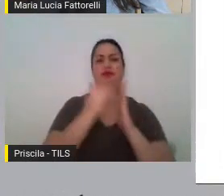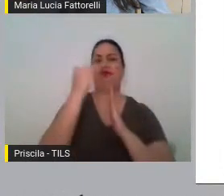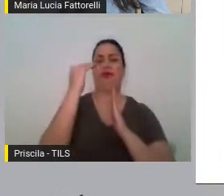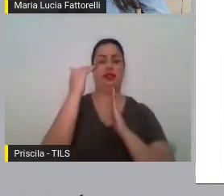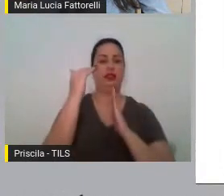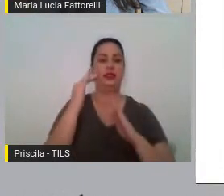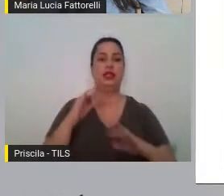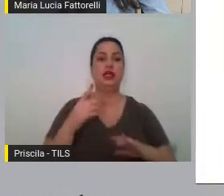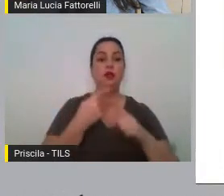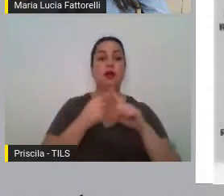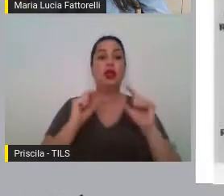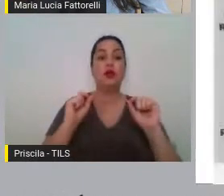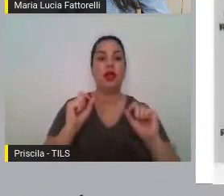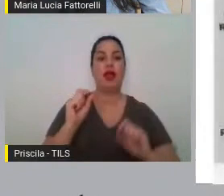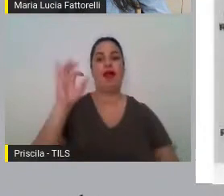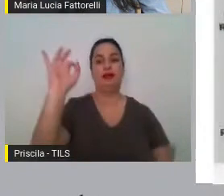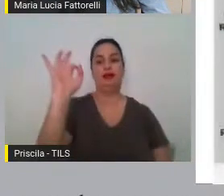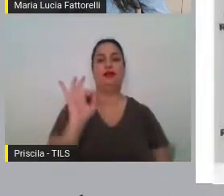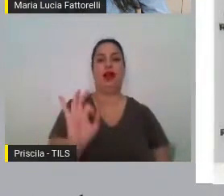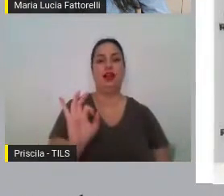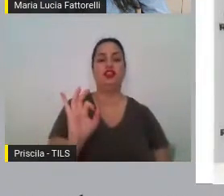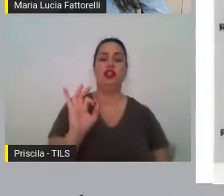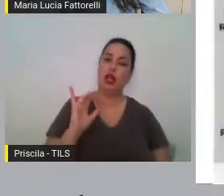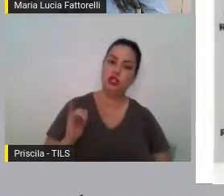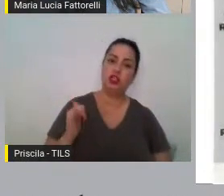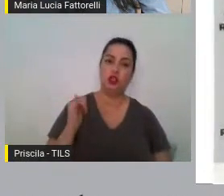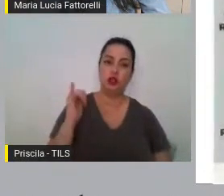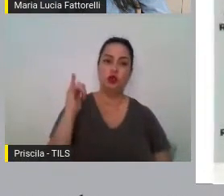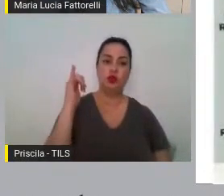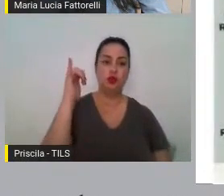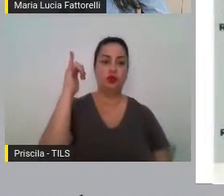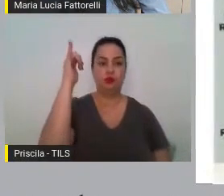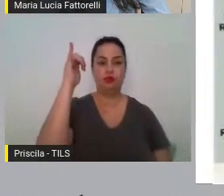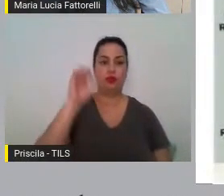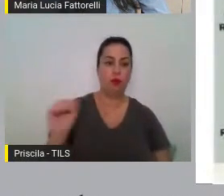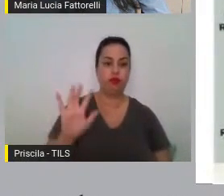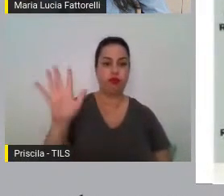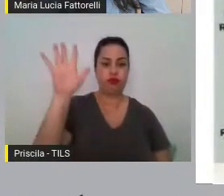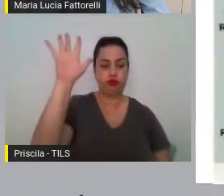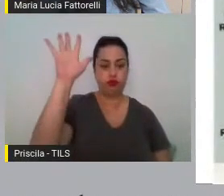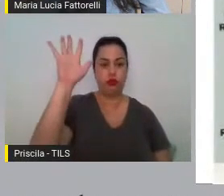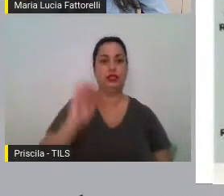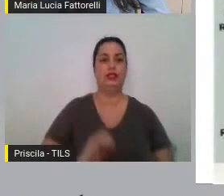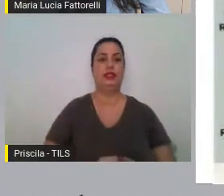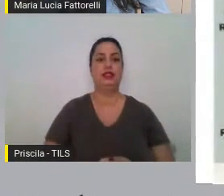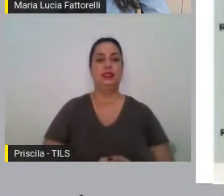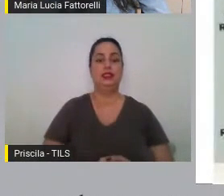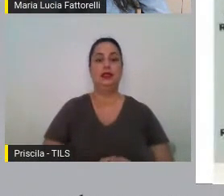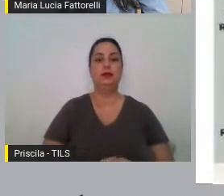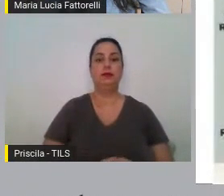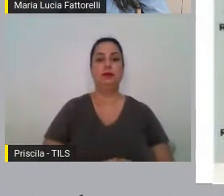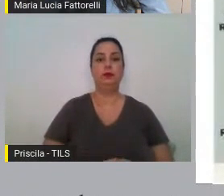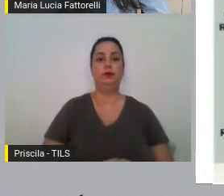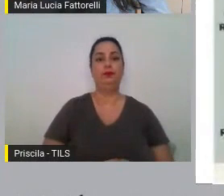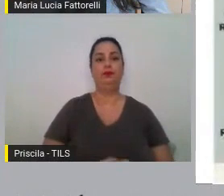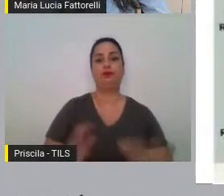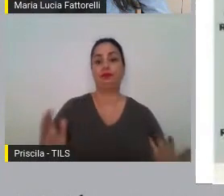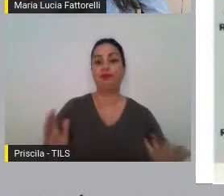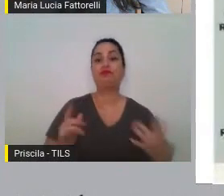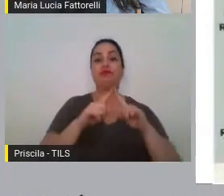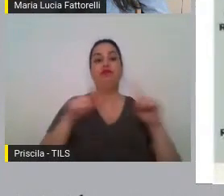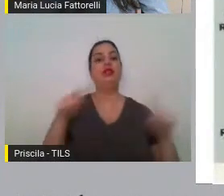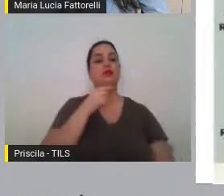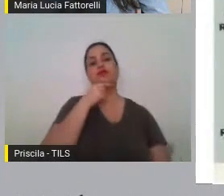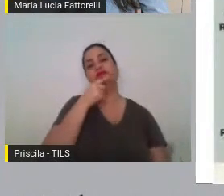juros foi se elevando cada vez mais. Bom, não basta falarmos apenas do PROES, porque nós temos